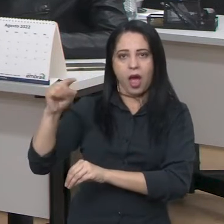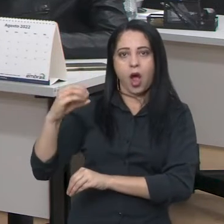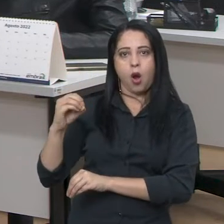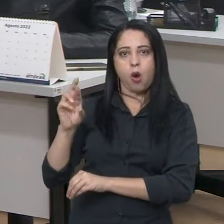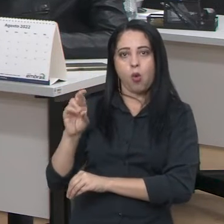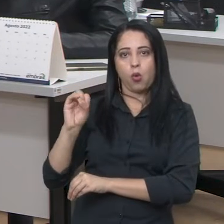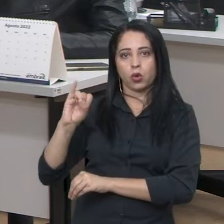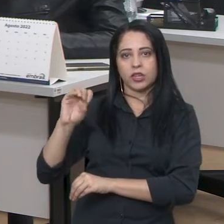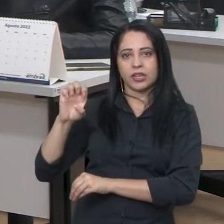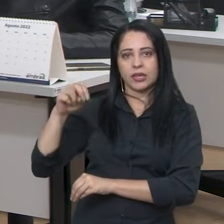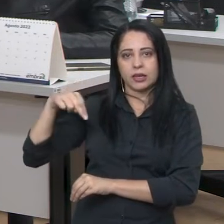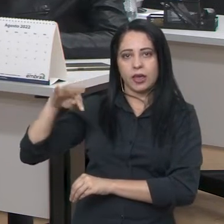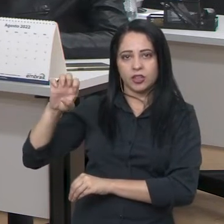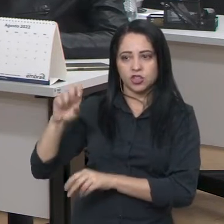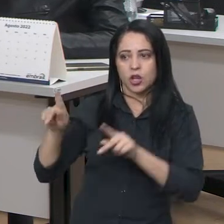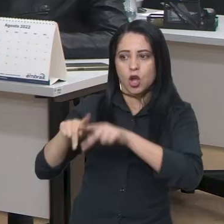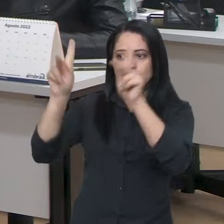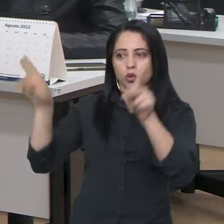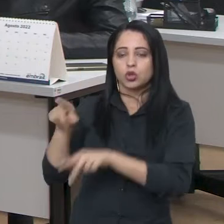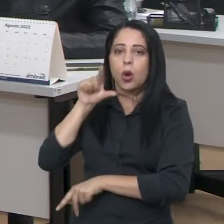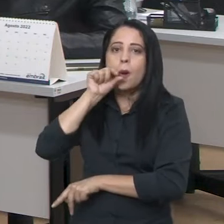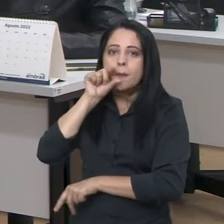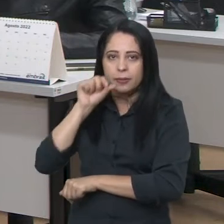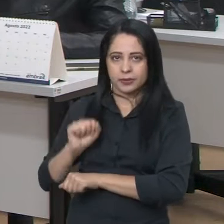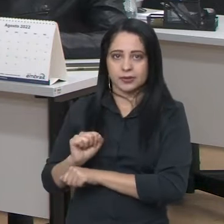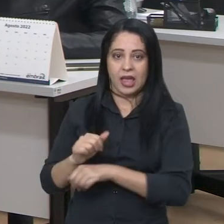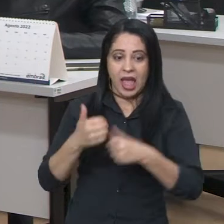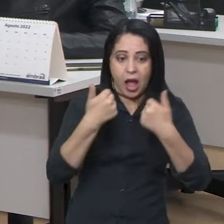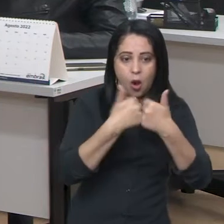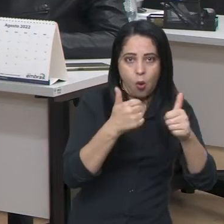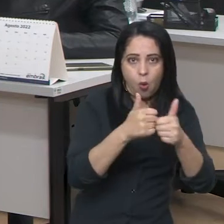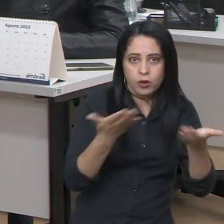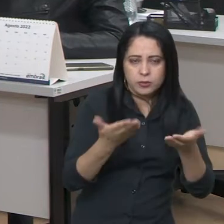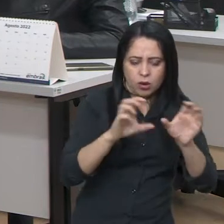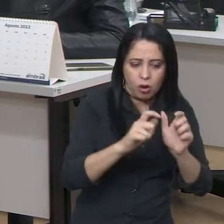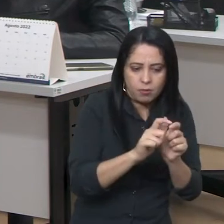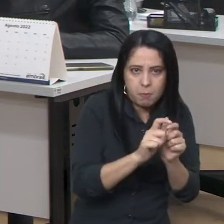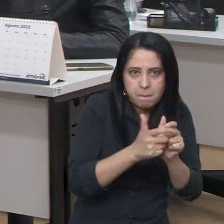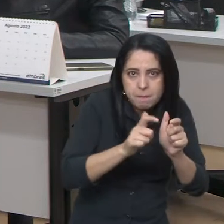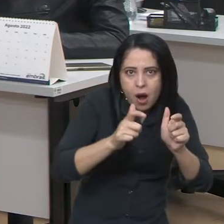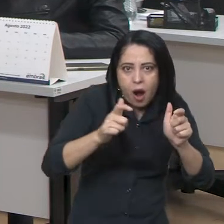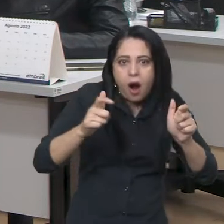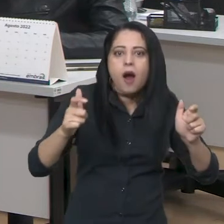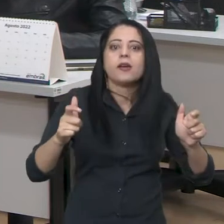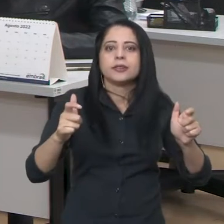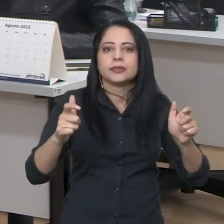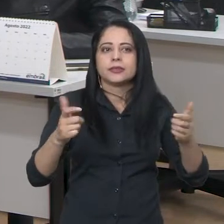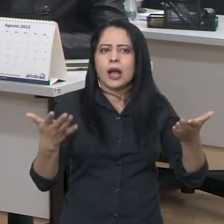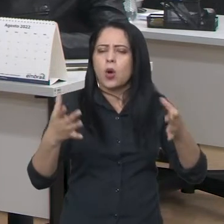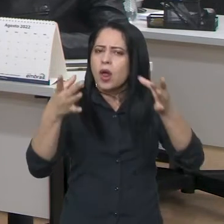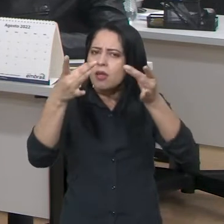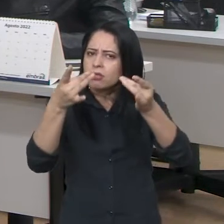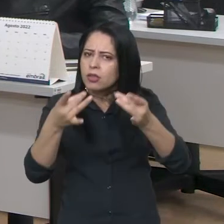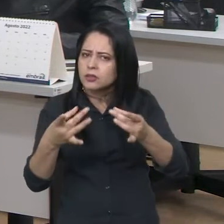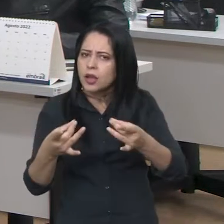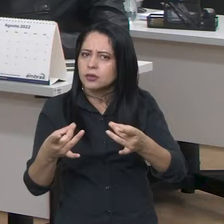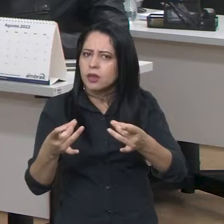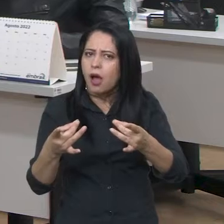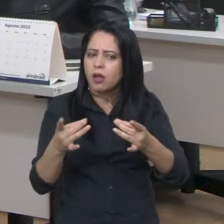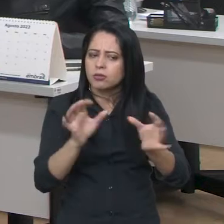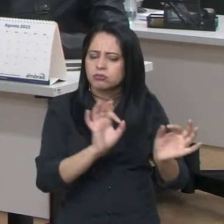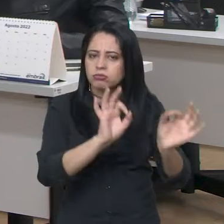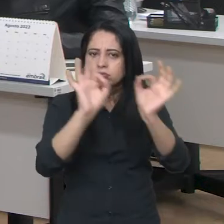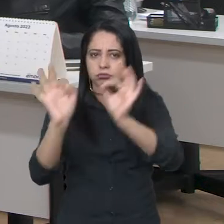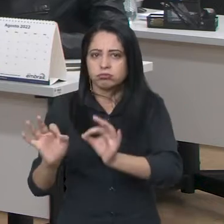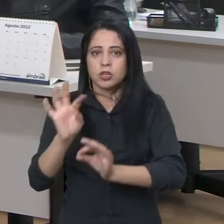para o Shopping Jardim Oriente a Prefeitura vai ampliar o número de viagens da linha que atende a região do shopping que entrasse para a gente todos os